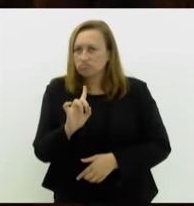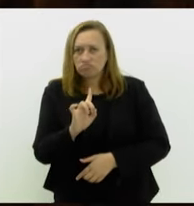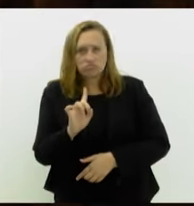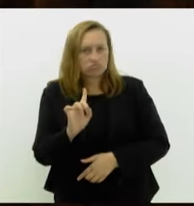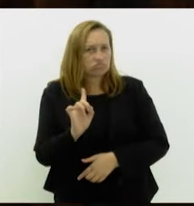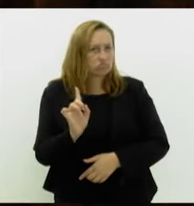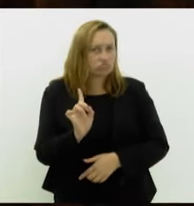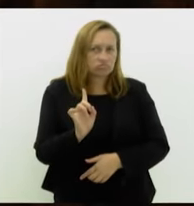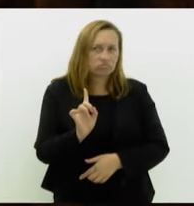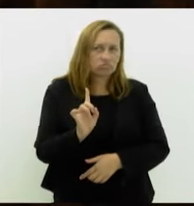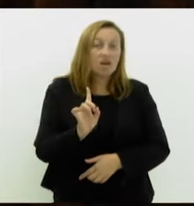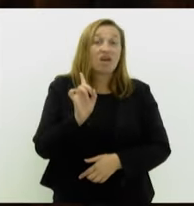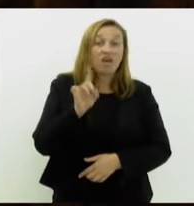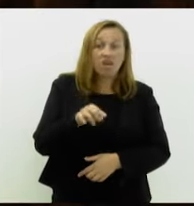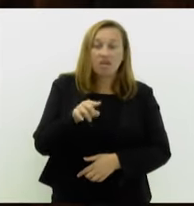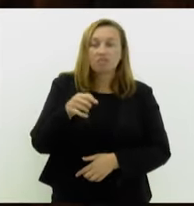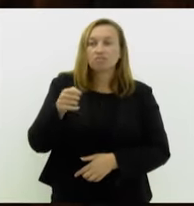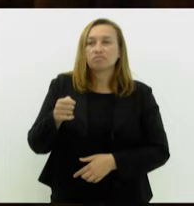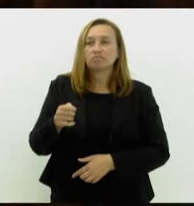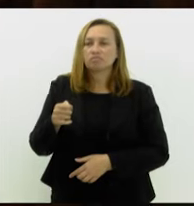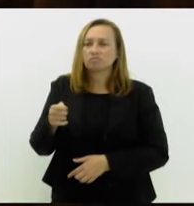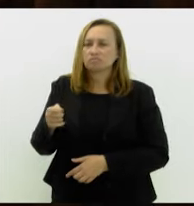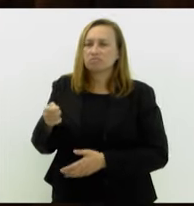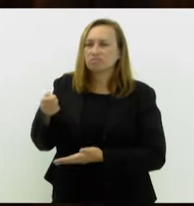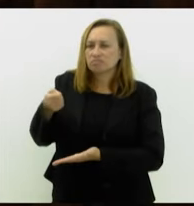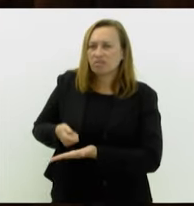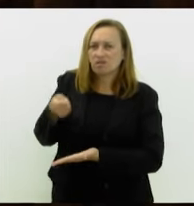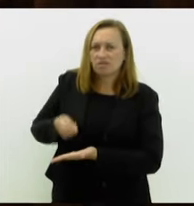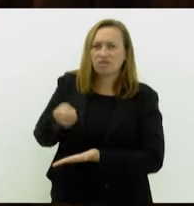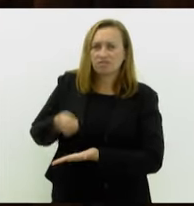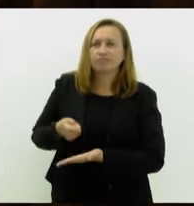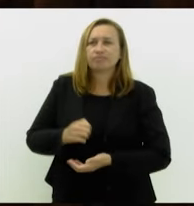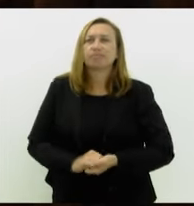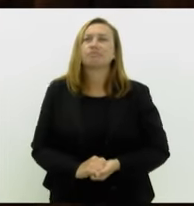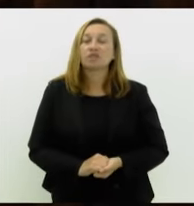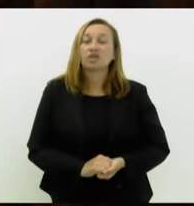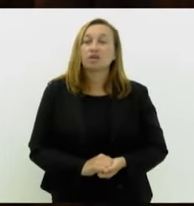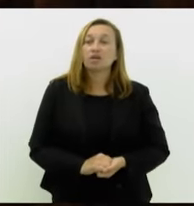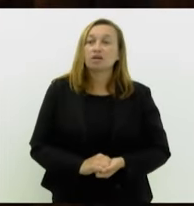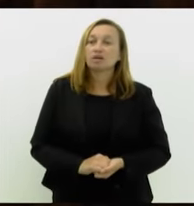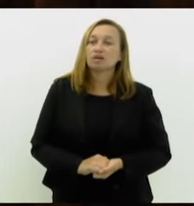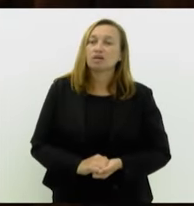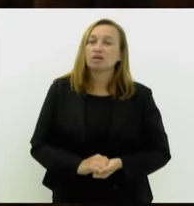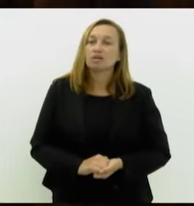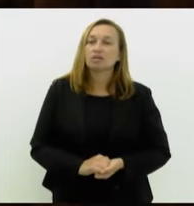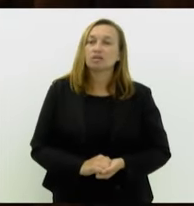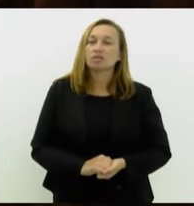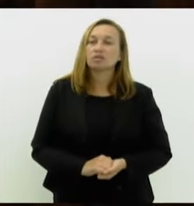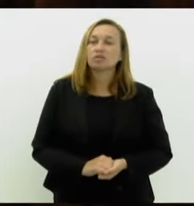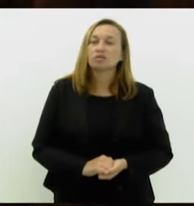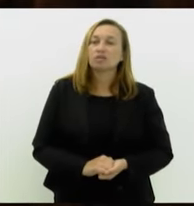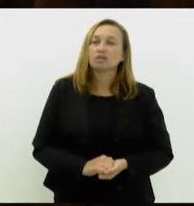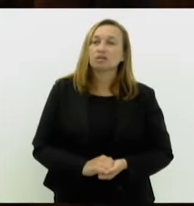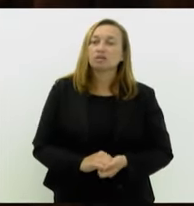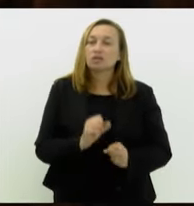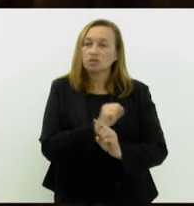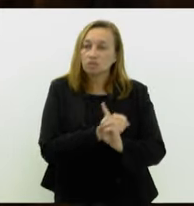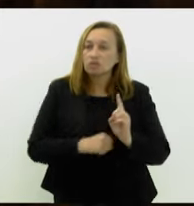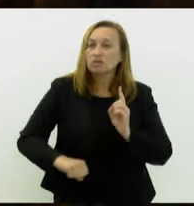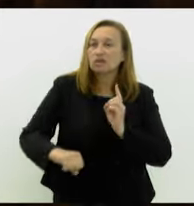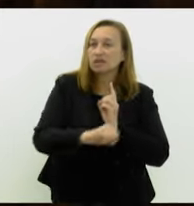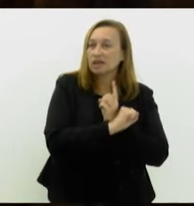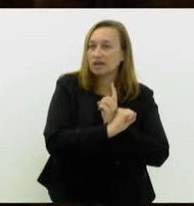gentileza é um dever esse dever busca fazer com que essa sociedade